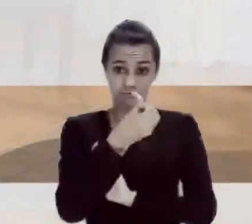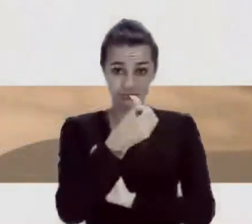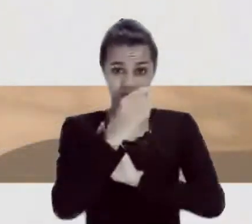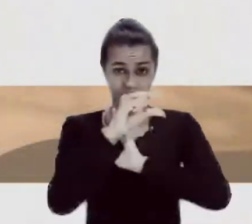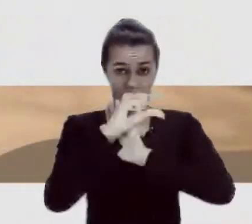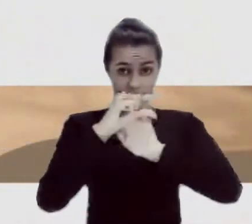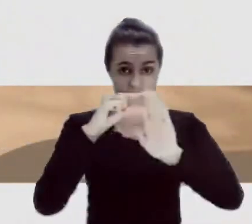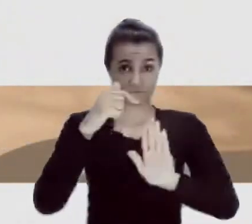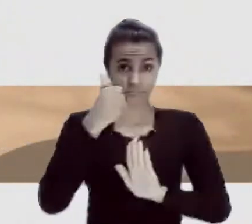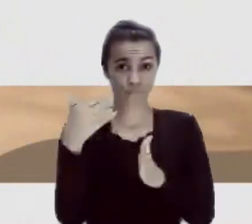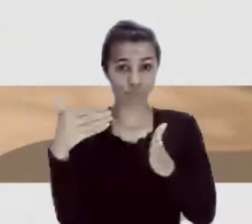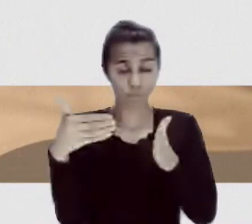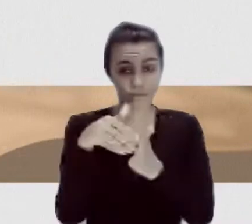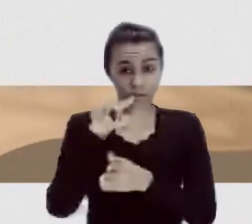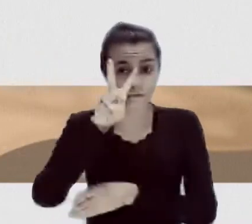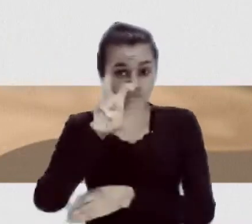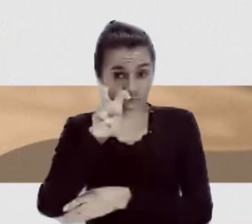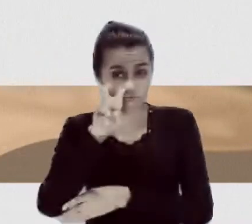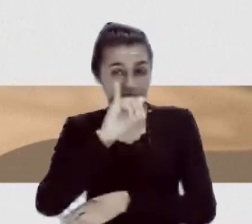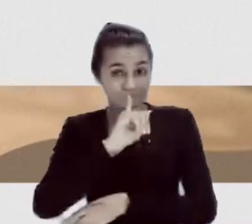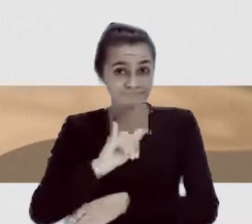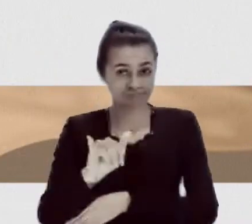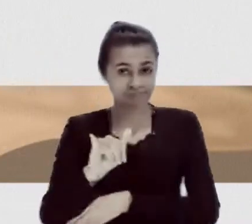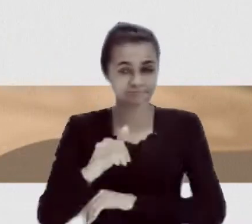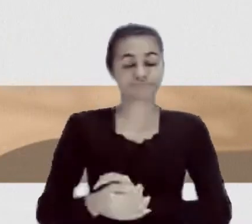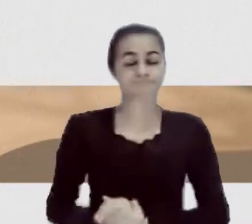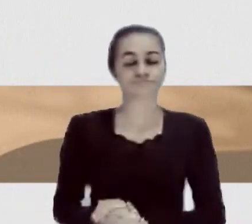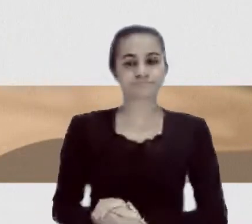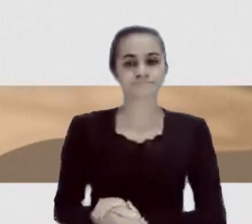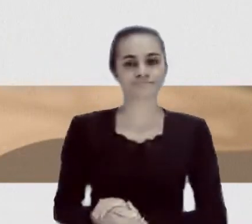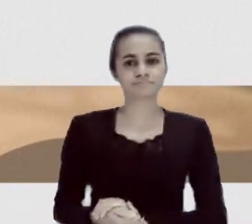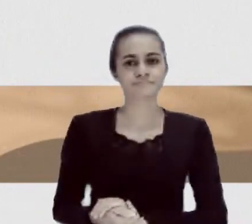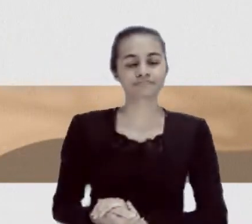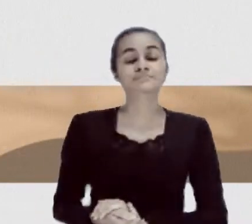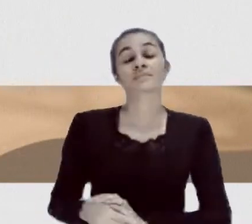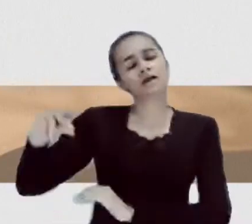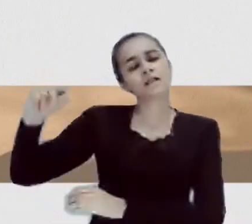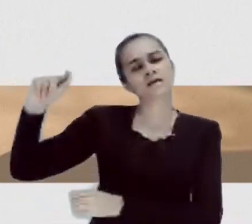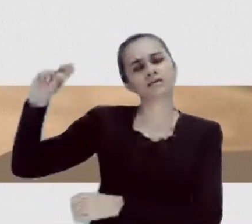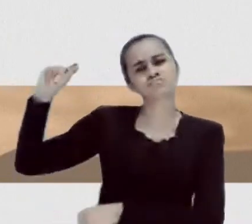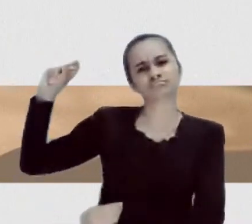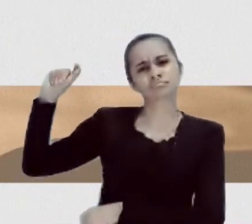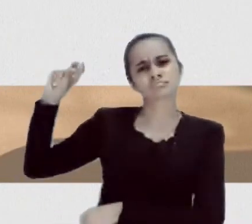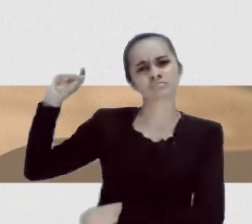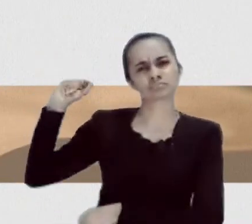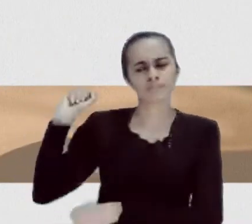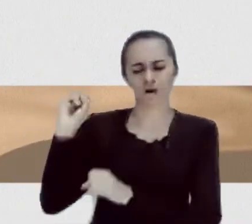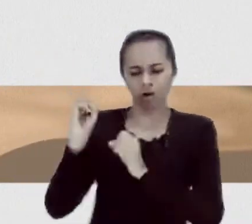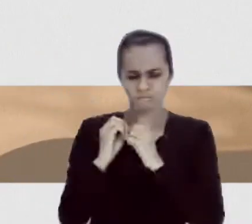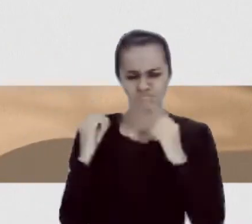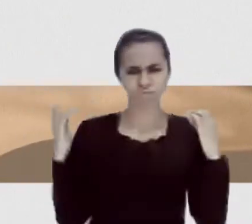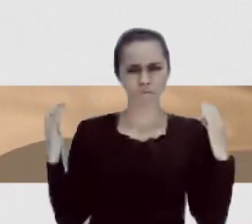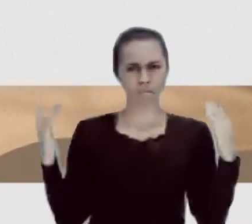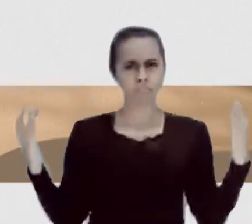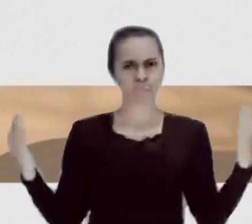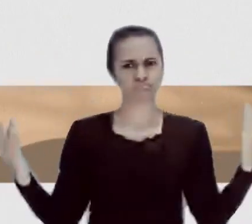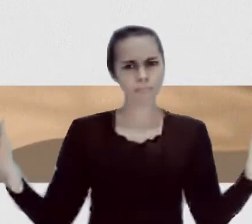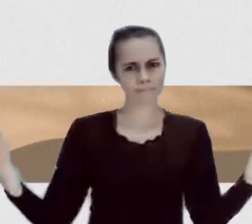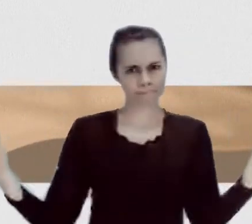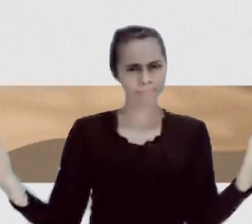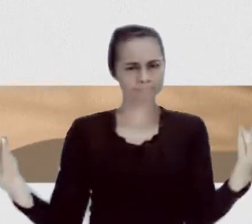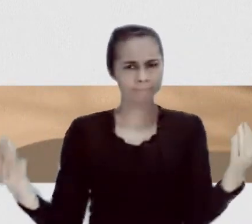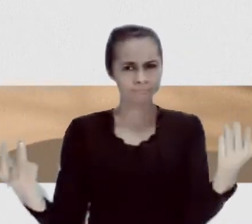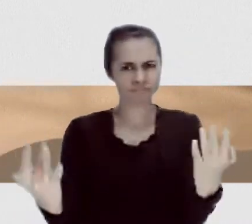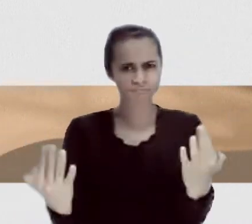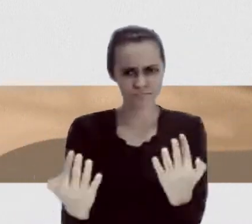assim: Naqueles dias, crescendo o número de discípulos, os judeus de fala grega entre eles queixaram-se dos judeus de